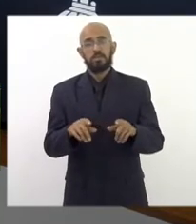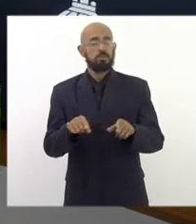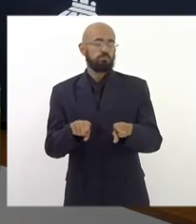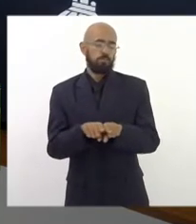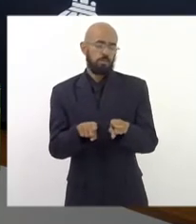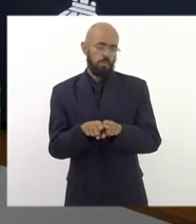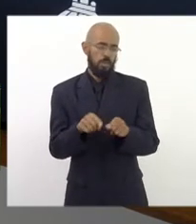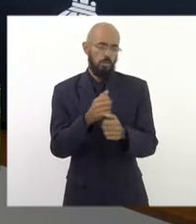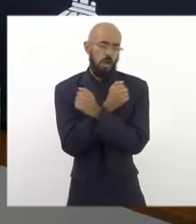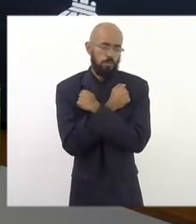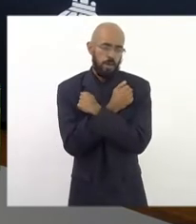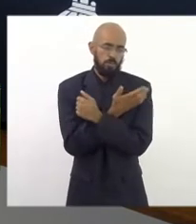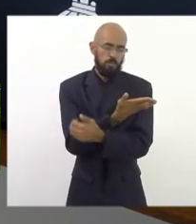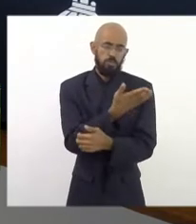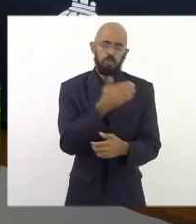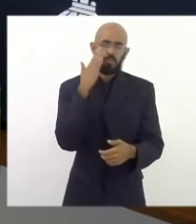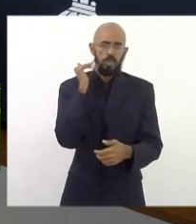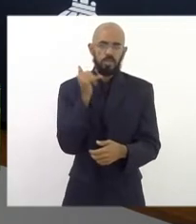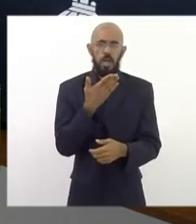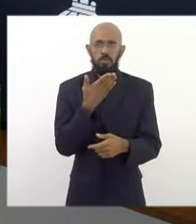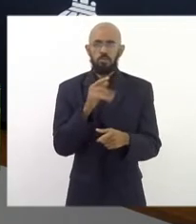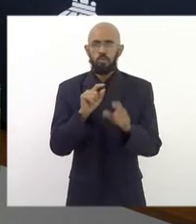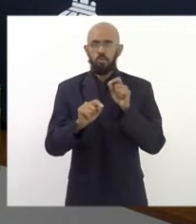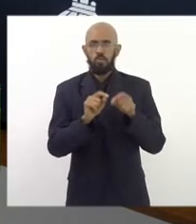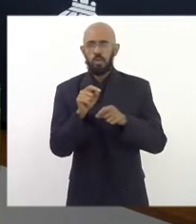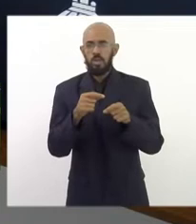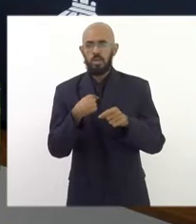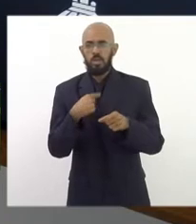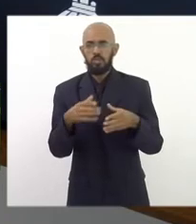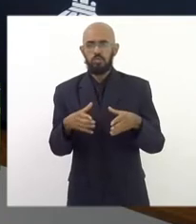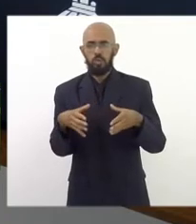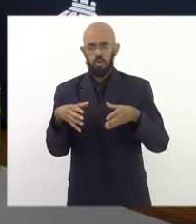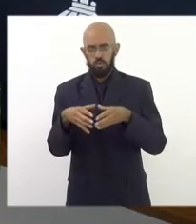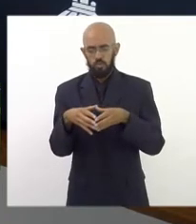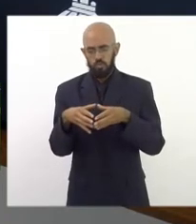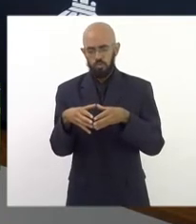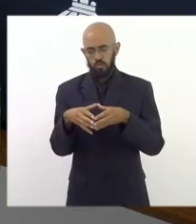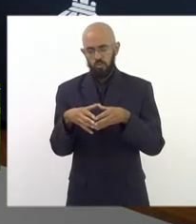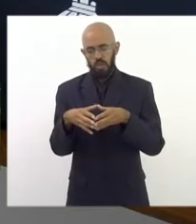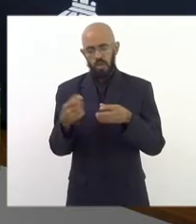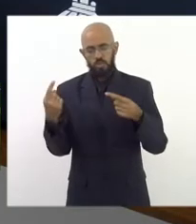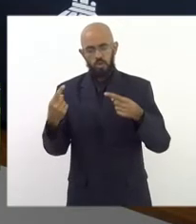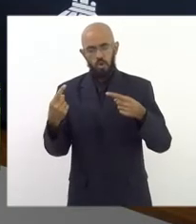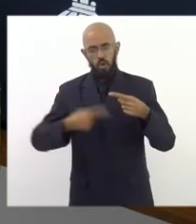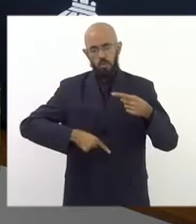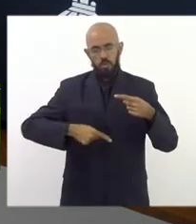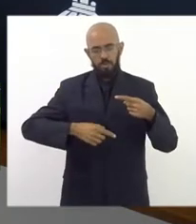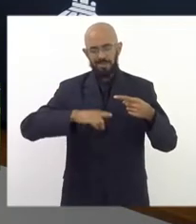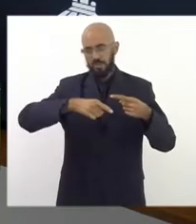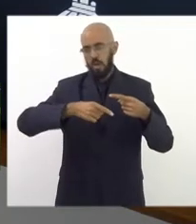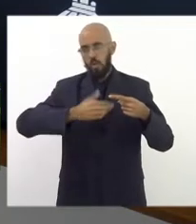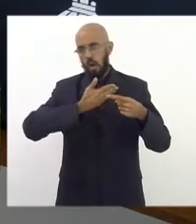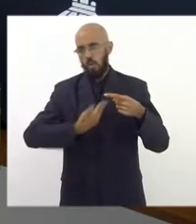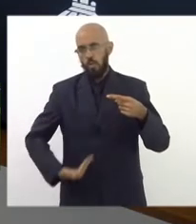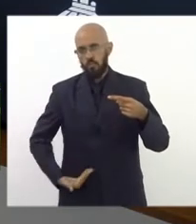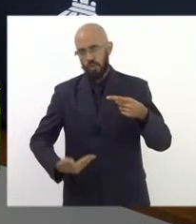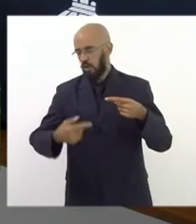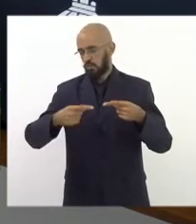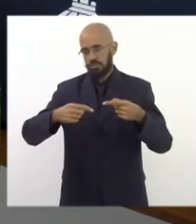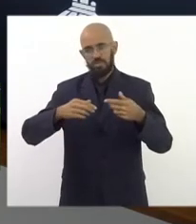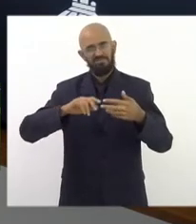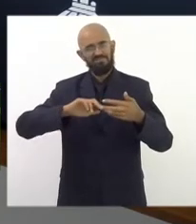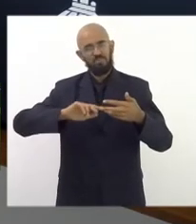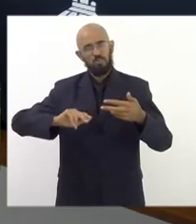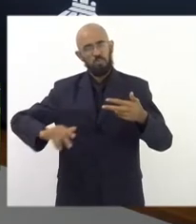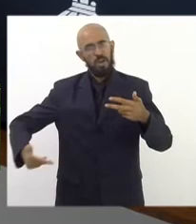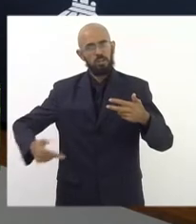você, né? Você sabe que eu integro uma bancada que faz oposição ao governo Cláudio Castro, tem profundas discordâncias de várias coisas, mas isso não me